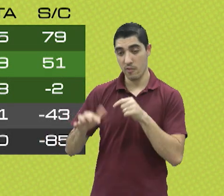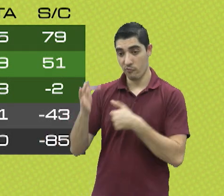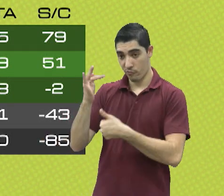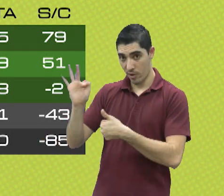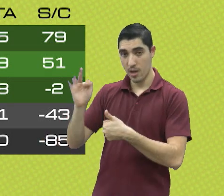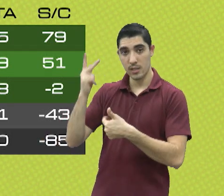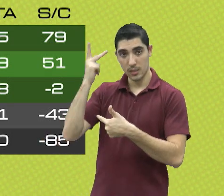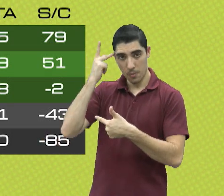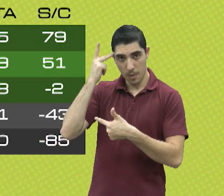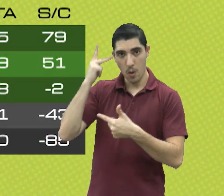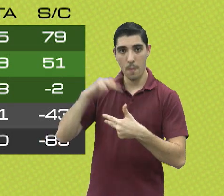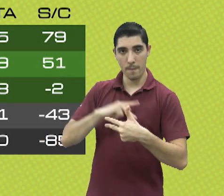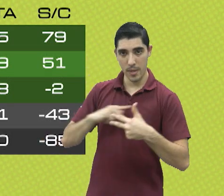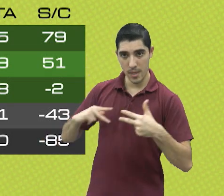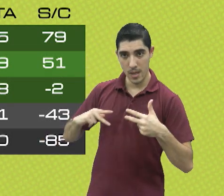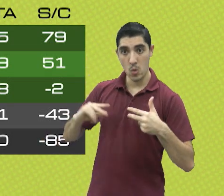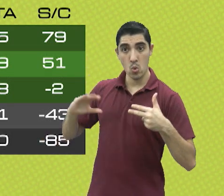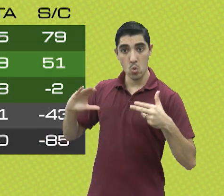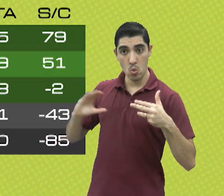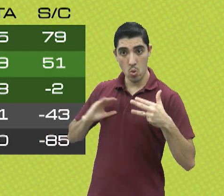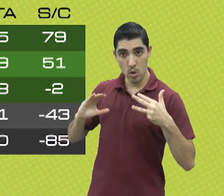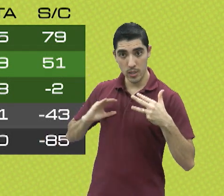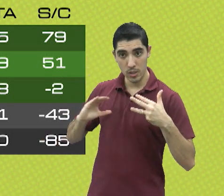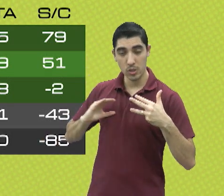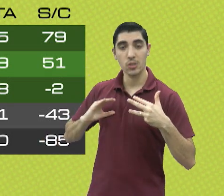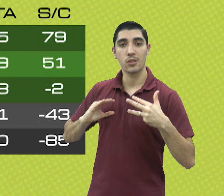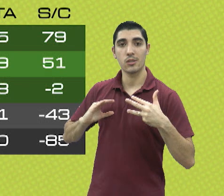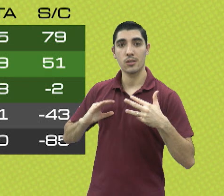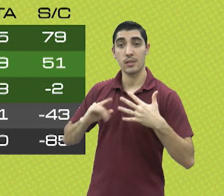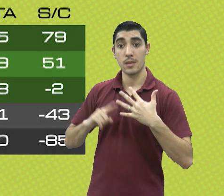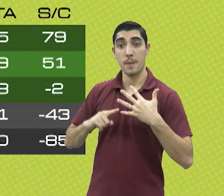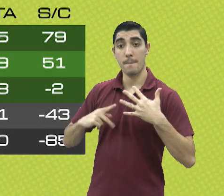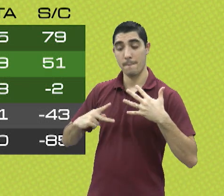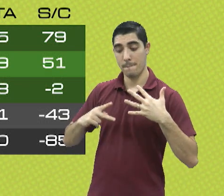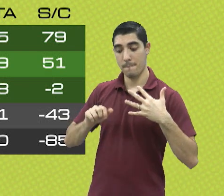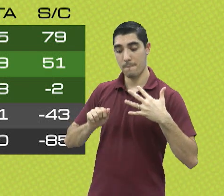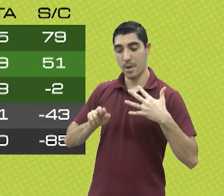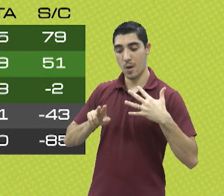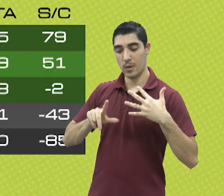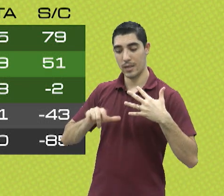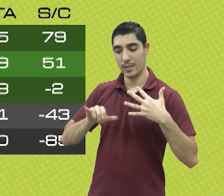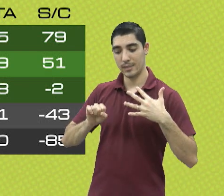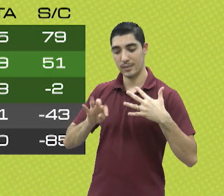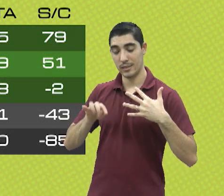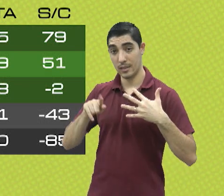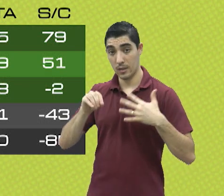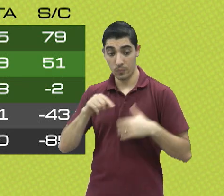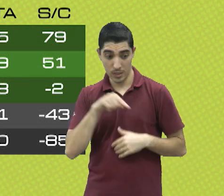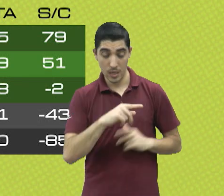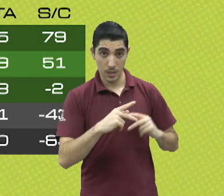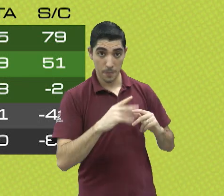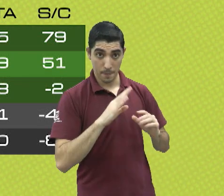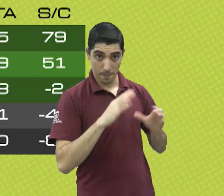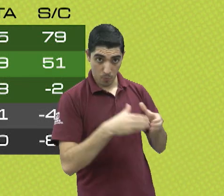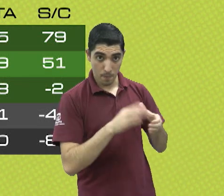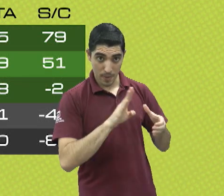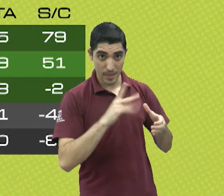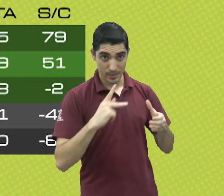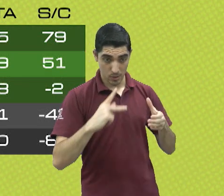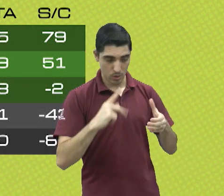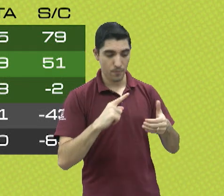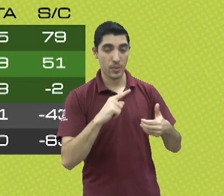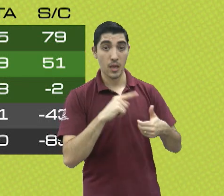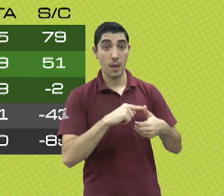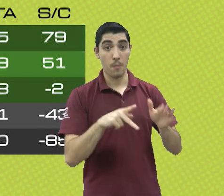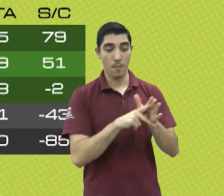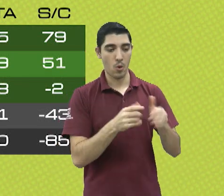Paulo em segundo, Pinheiros em terceiro, quarto Corinthians, quinto Paulistano. No grupo B, que era o grupo do São José, entraram do 6º